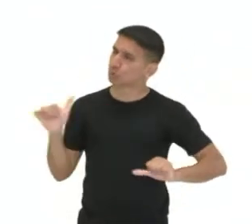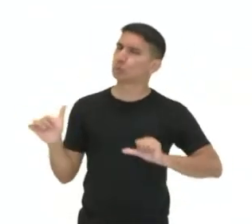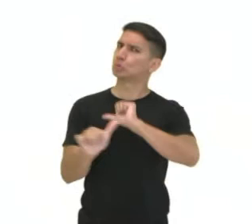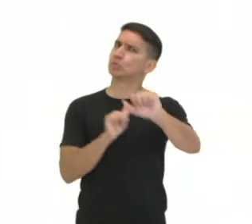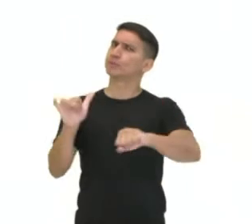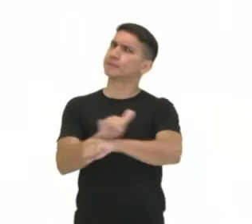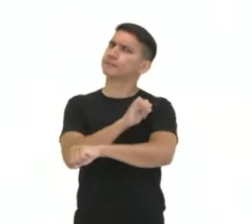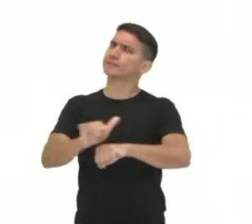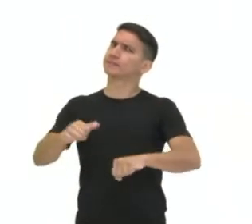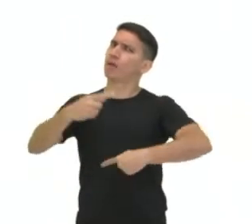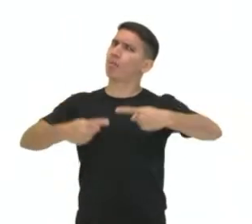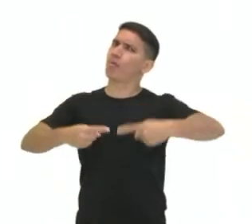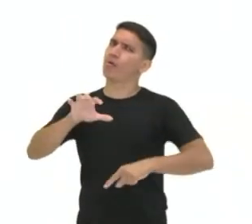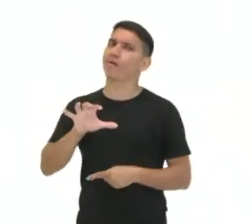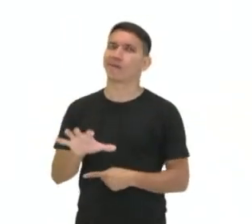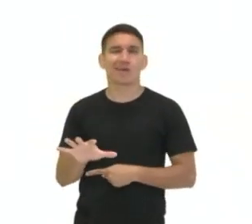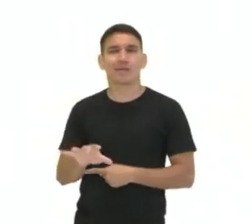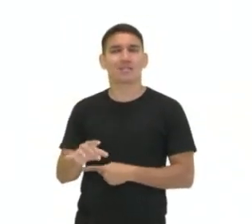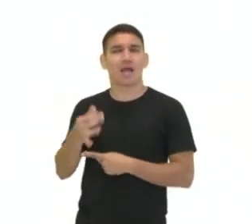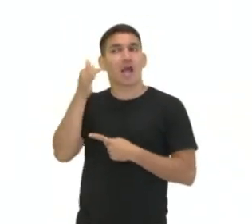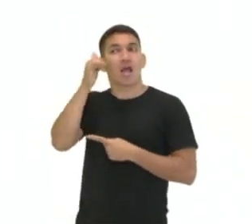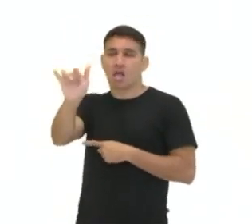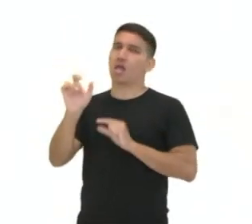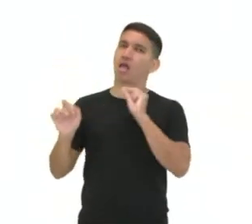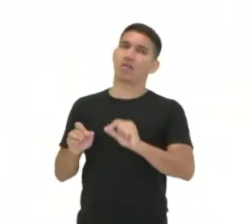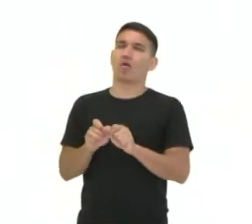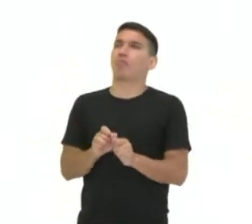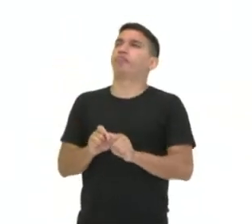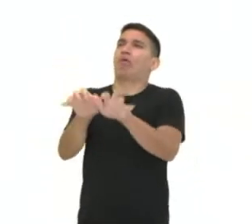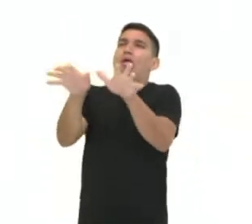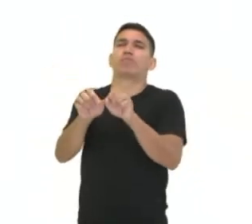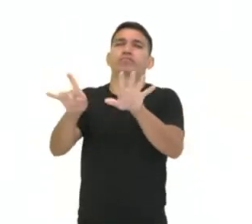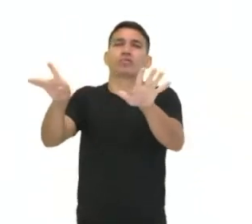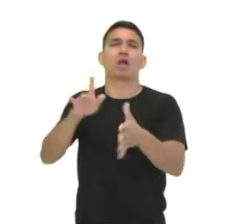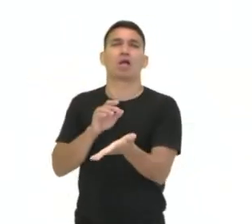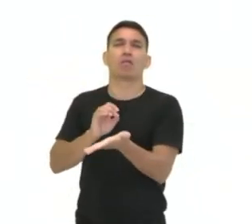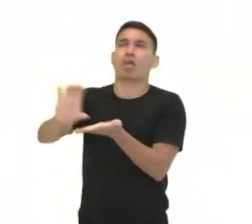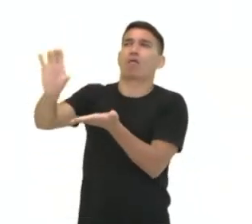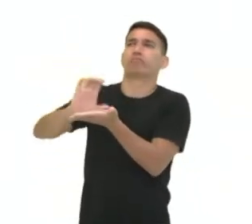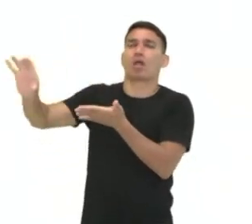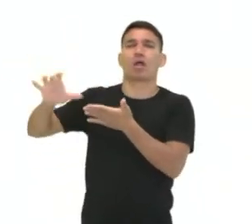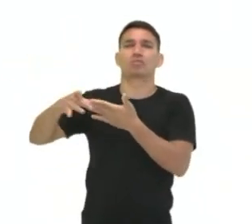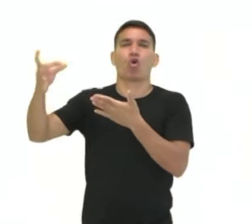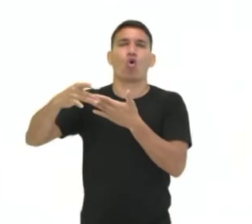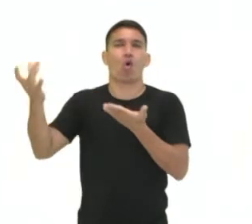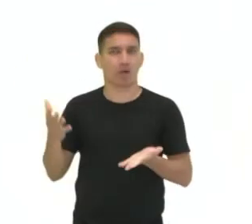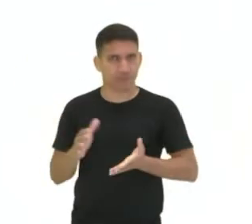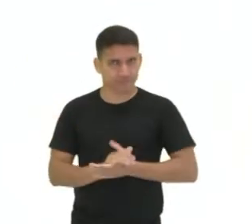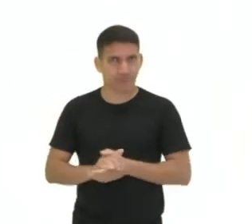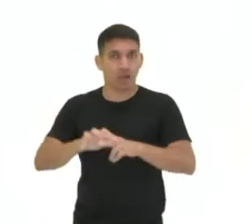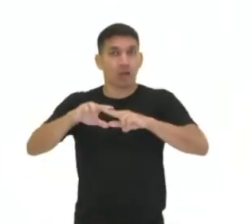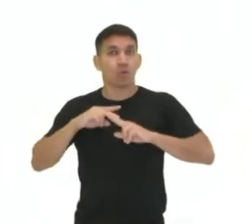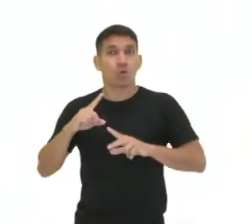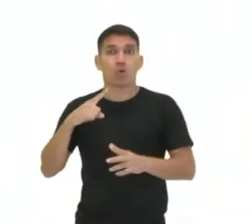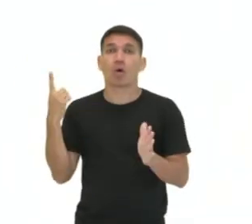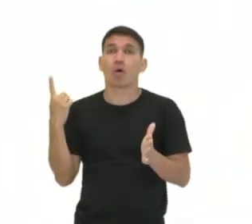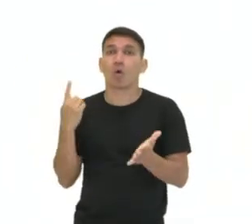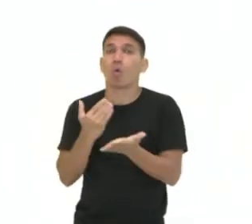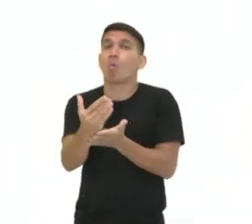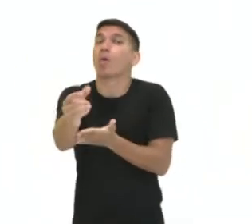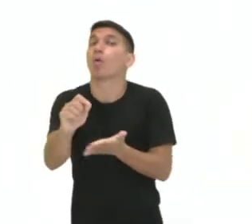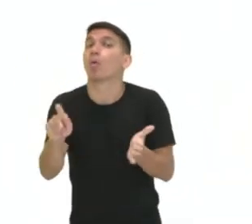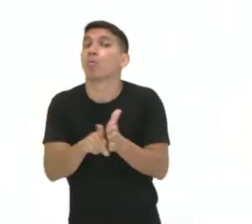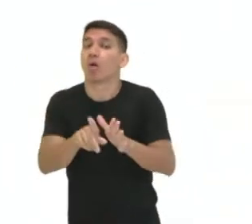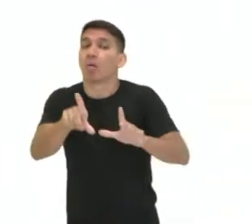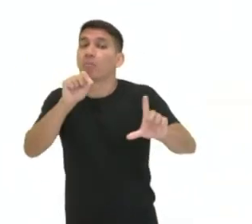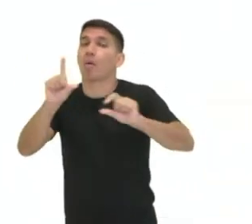essa política para impedir essa evasão fiscal, essa saída de dólares do Brasil. E ele vai impor uma política de